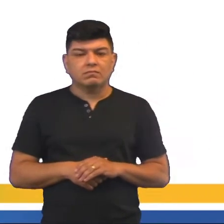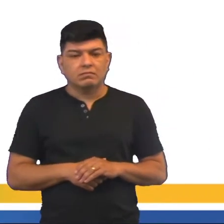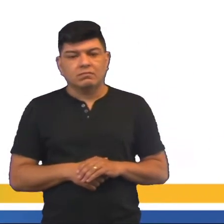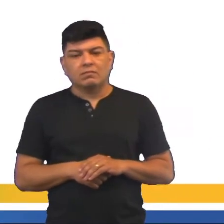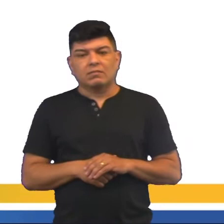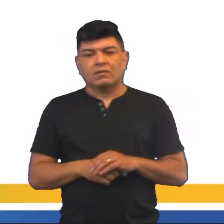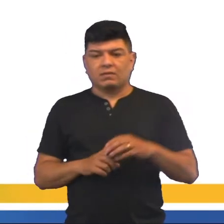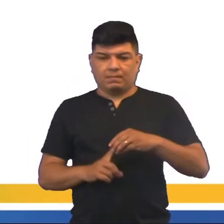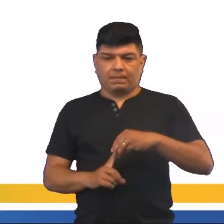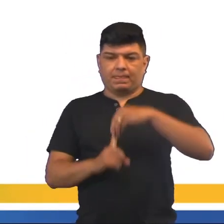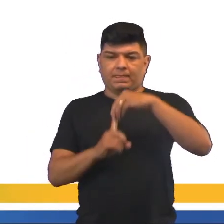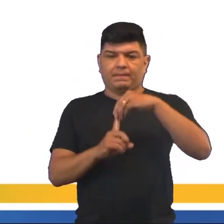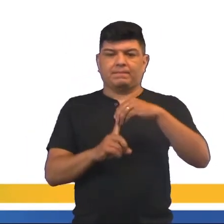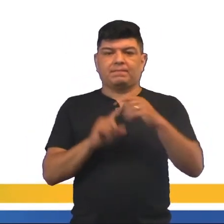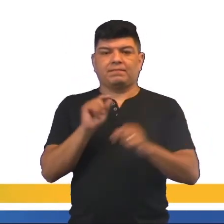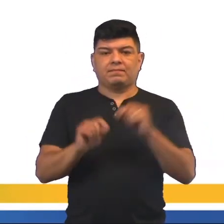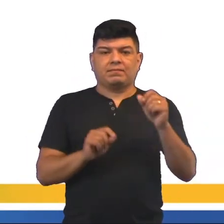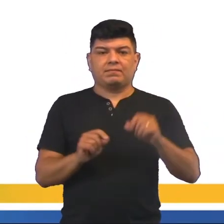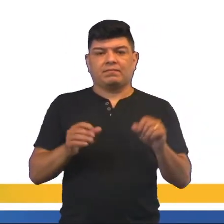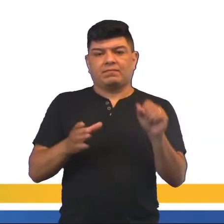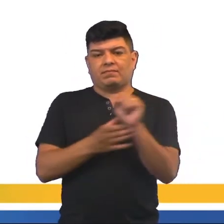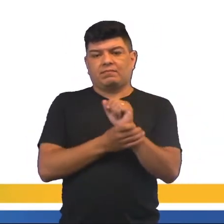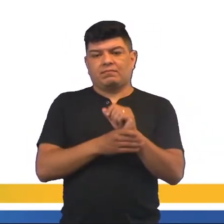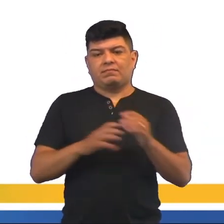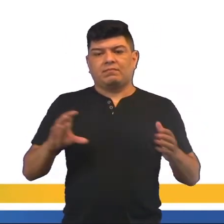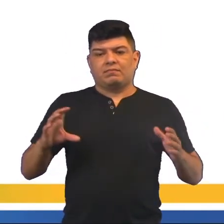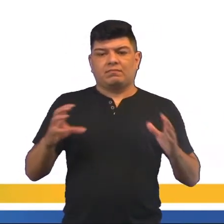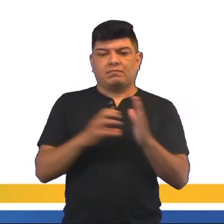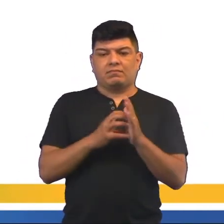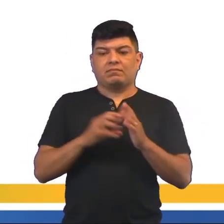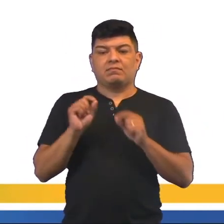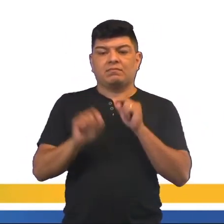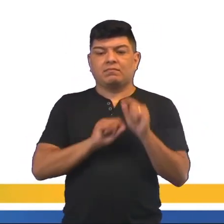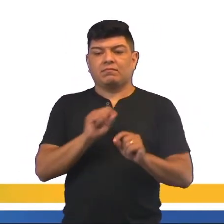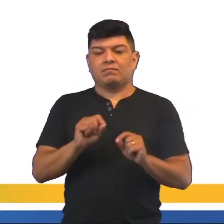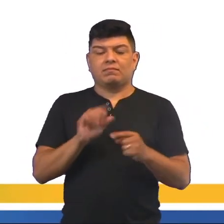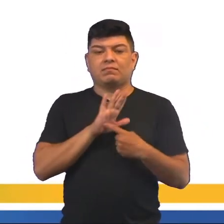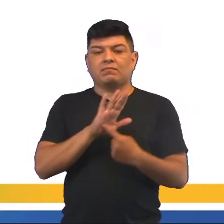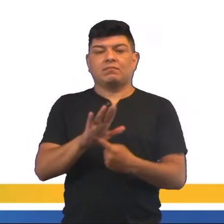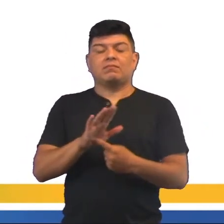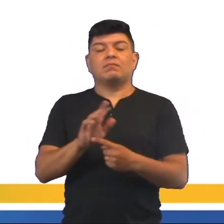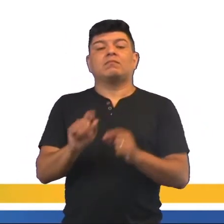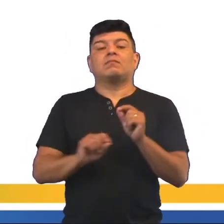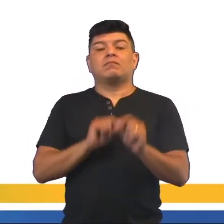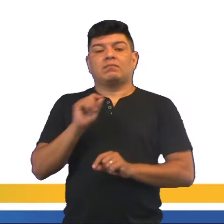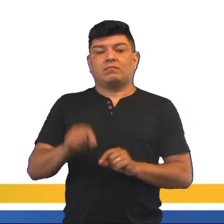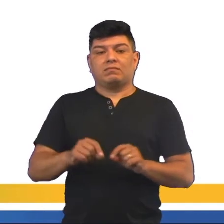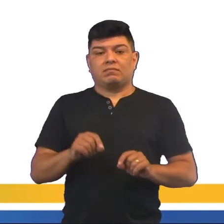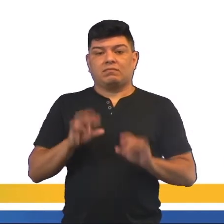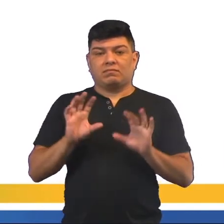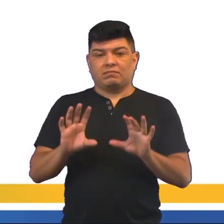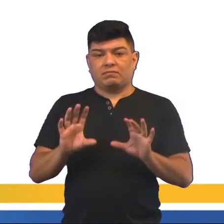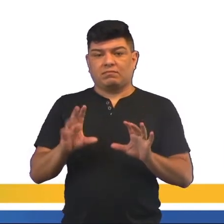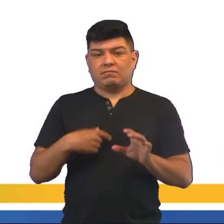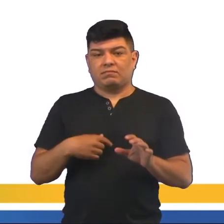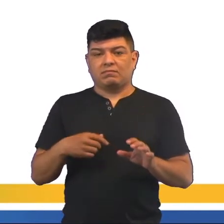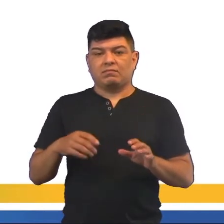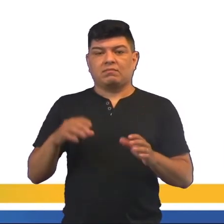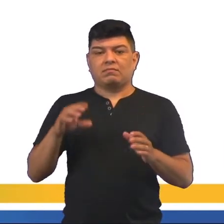Dentro das unidades de conservação e de proteção integral, quem que a gente pode citar, né? Que são essas que têm a função